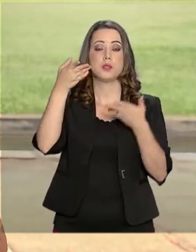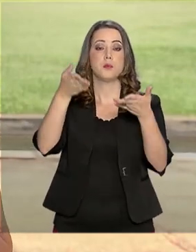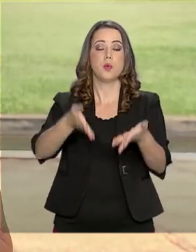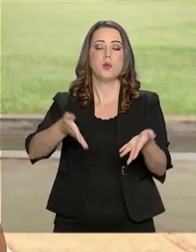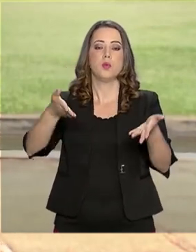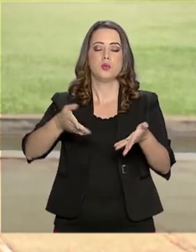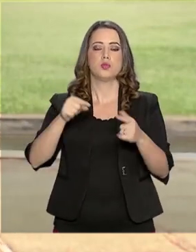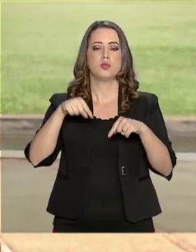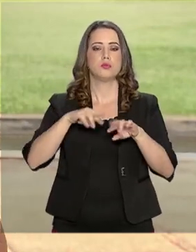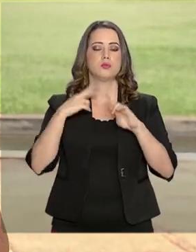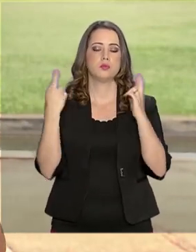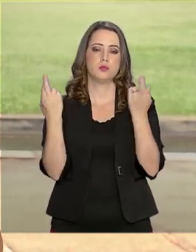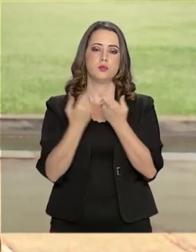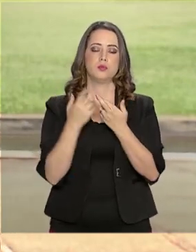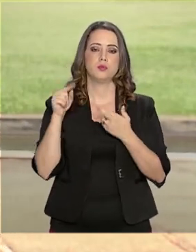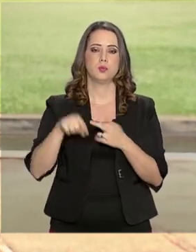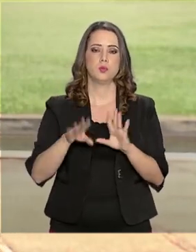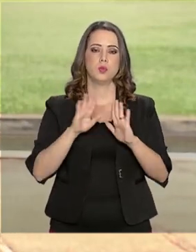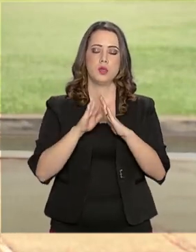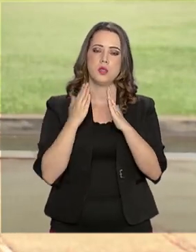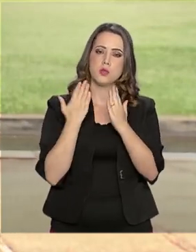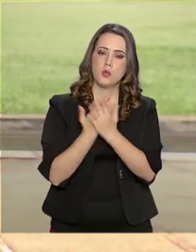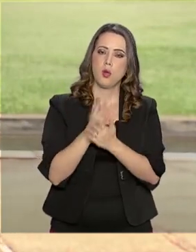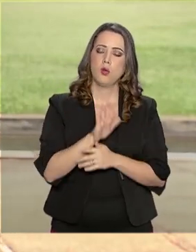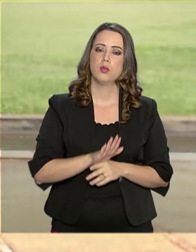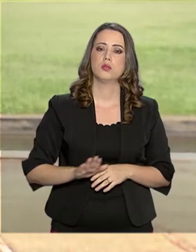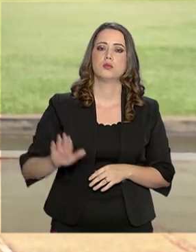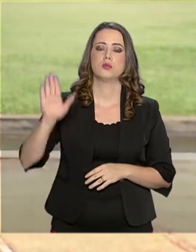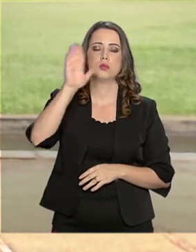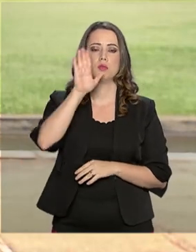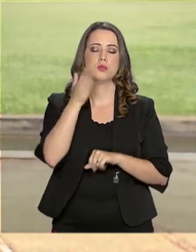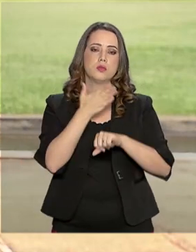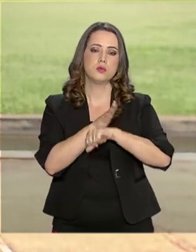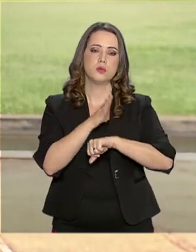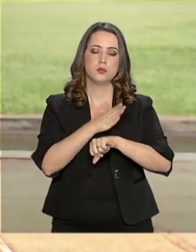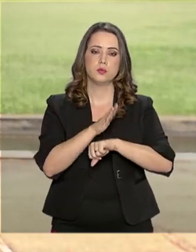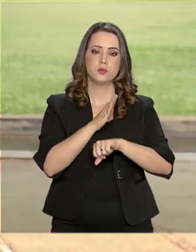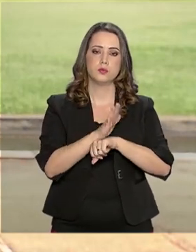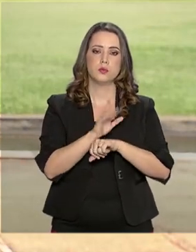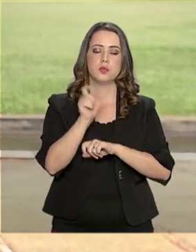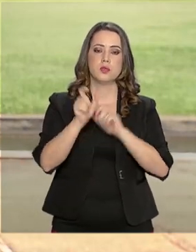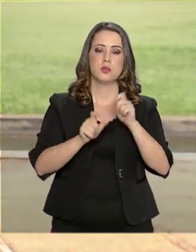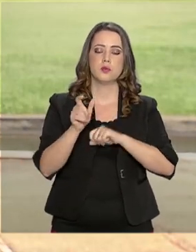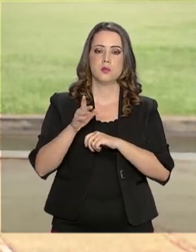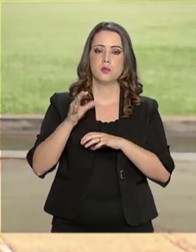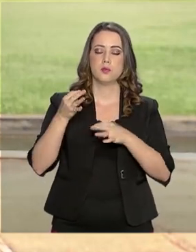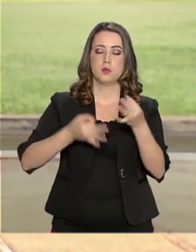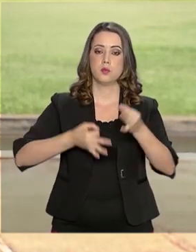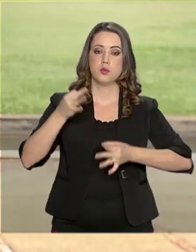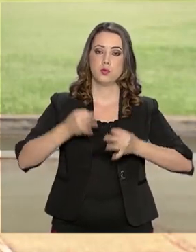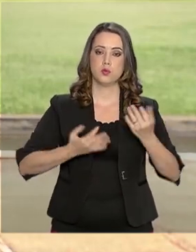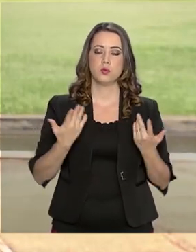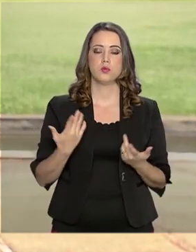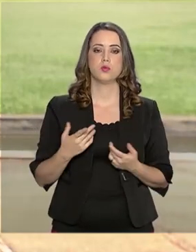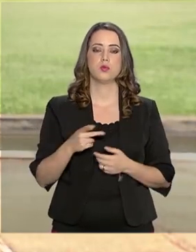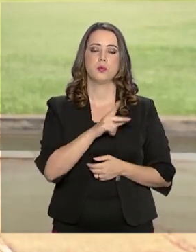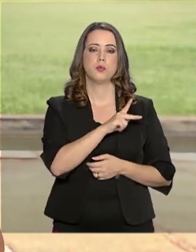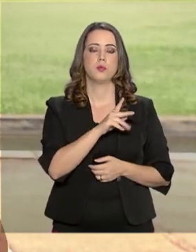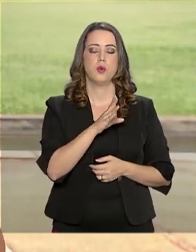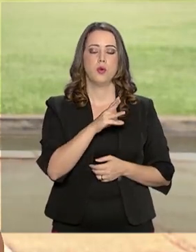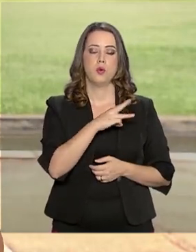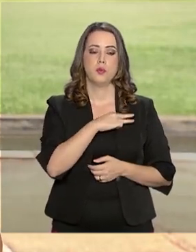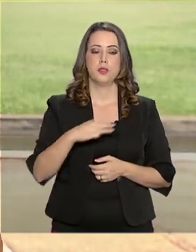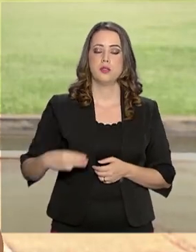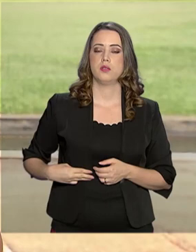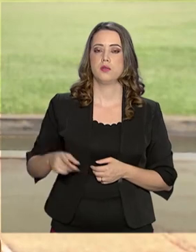aqui em brasília na escola nacional de formação e aperfeiçoamento de magistrados sérgio moro foi apresentar